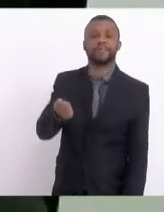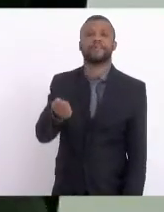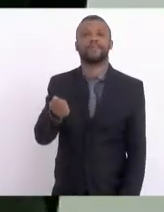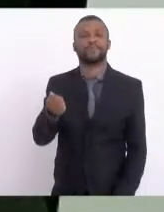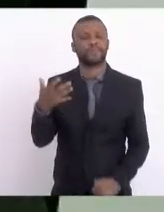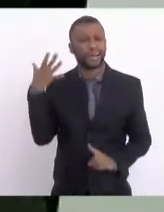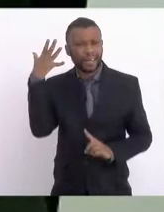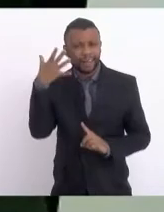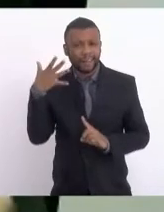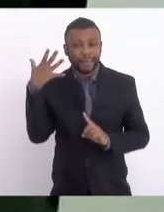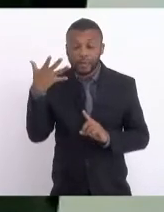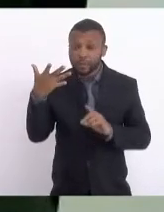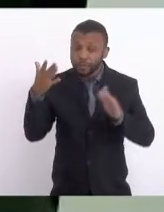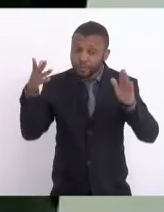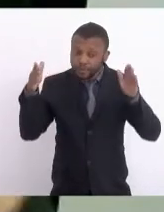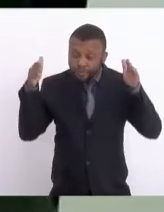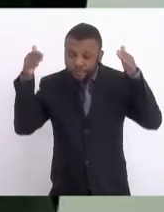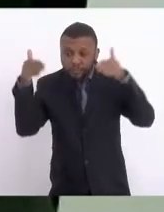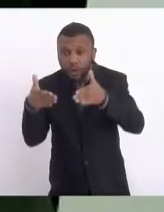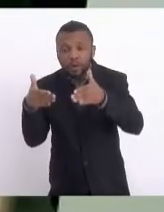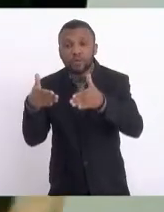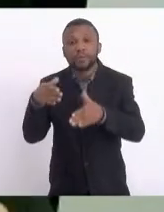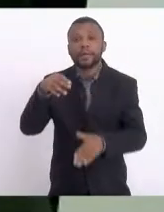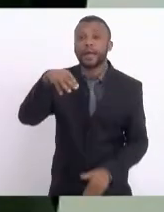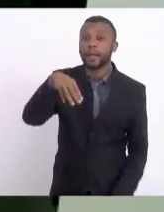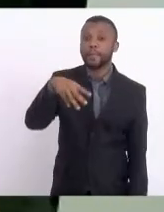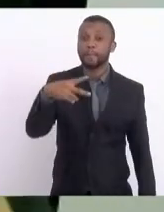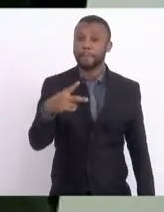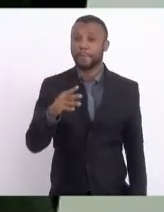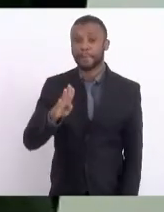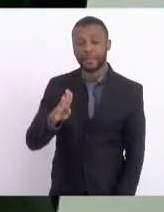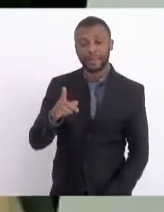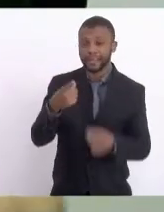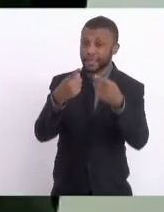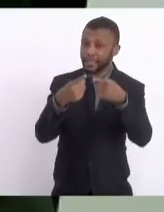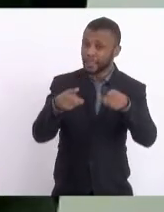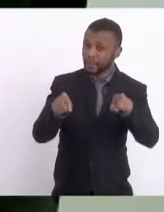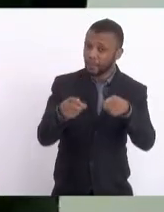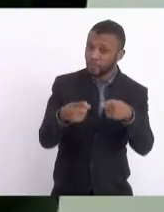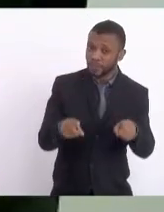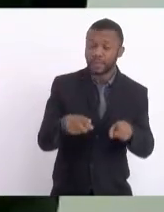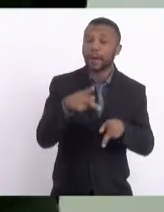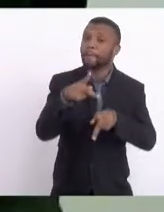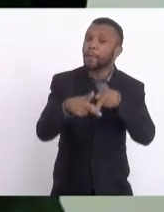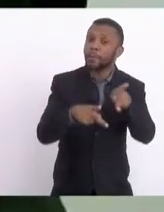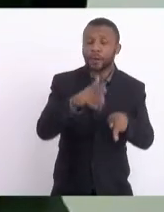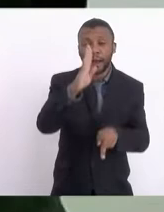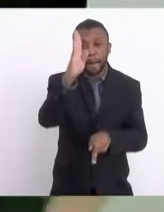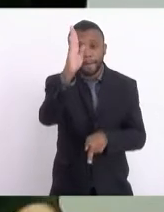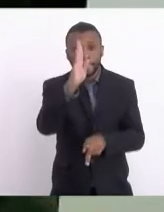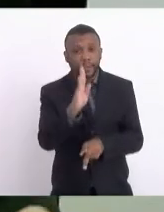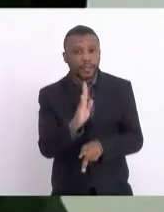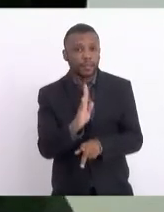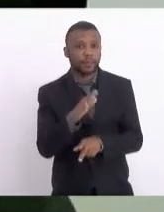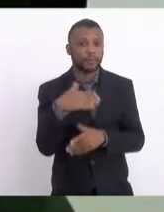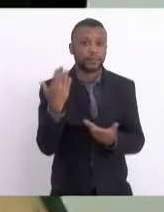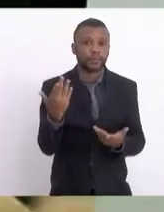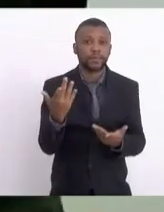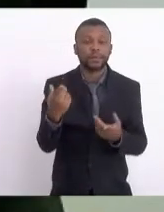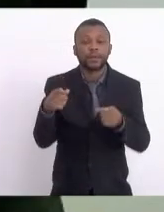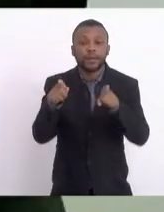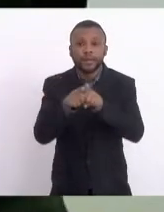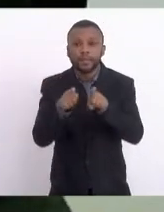típicos da música popular brasileira e especialmente a do Fluminense. E, quiçá,